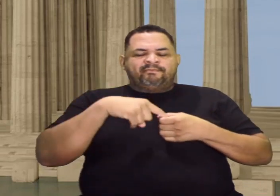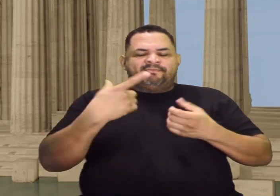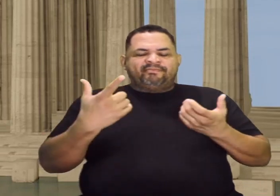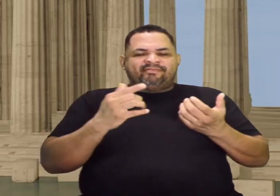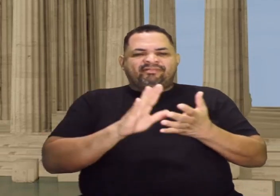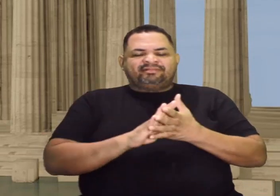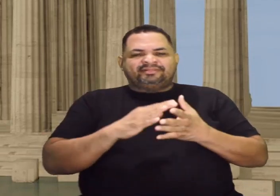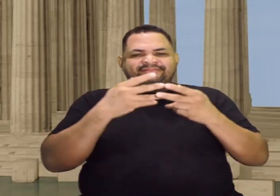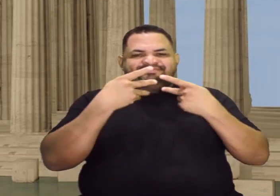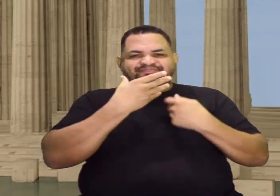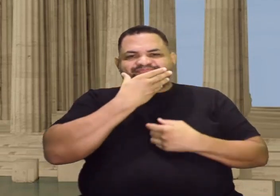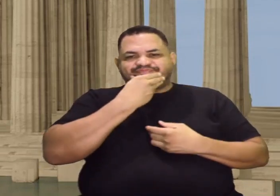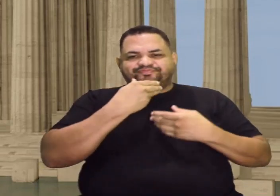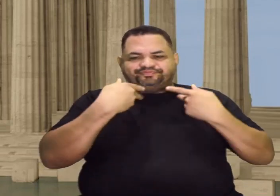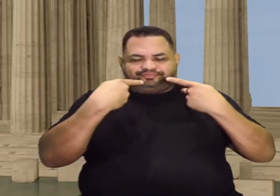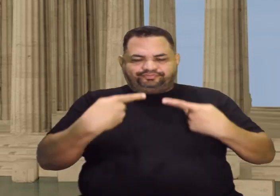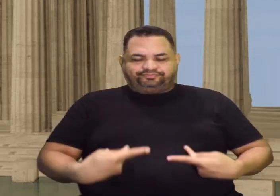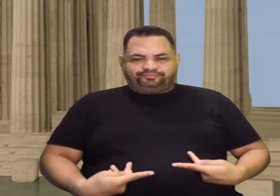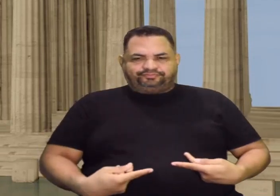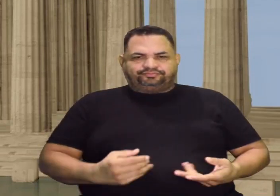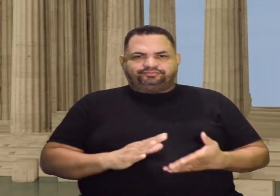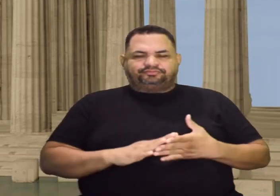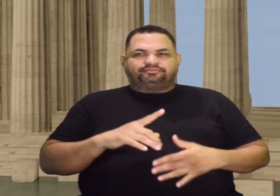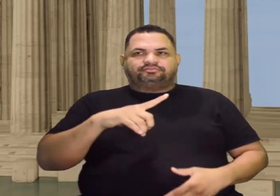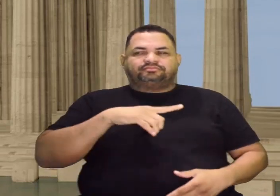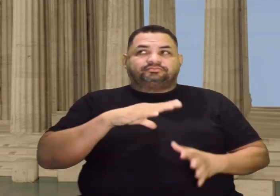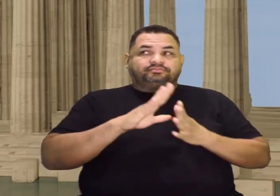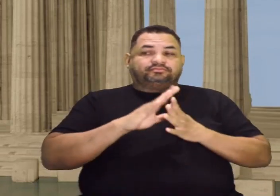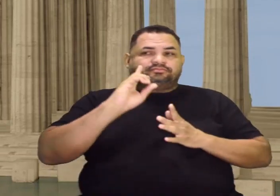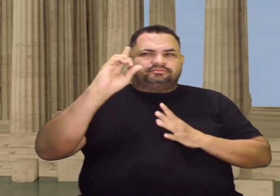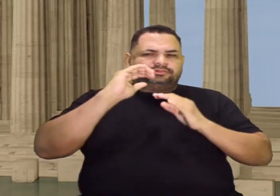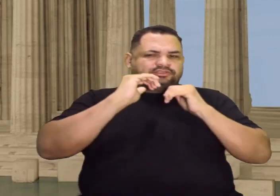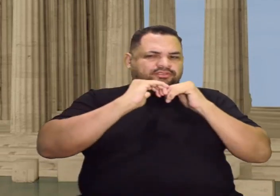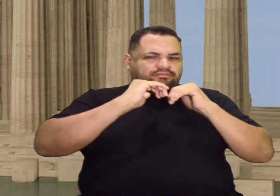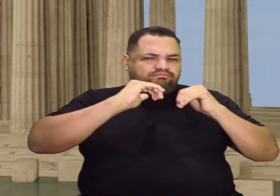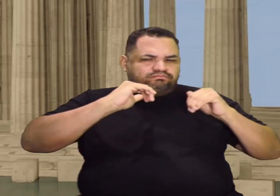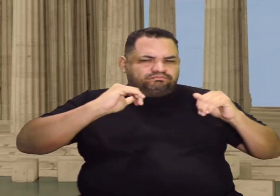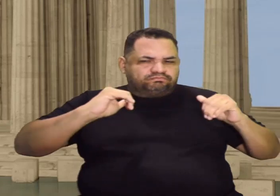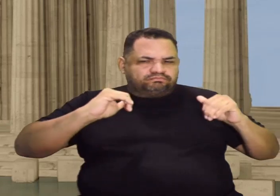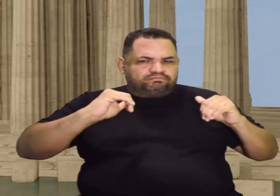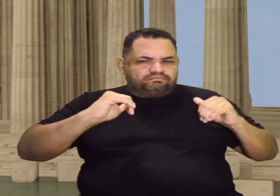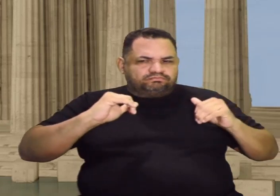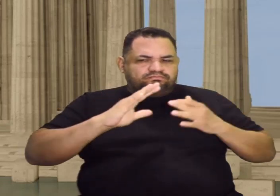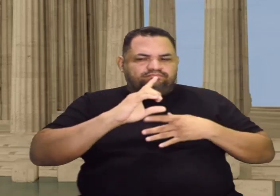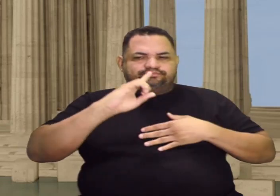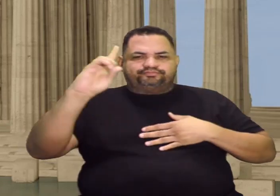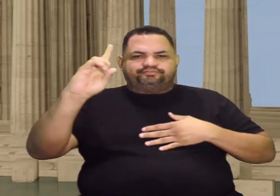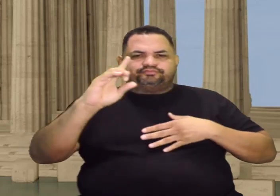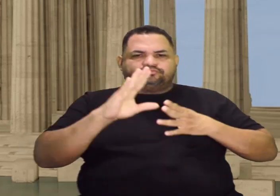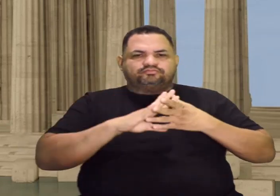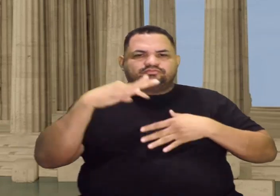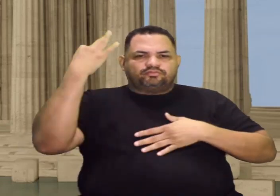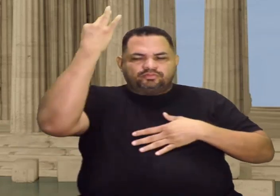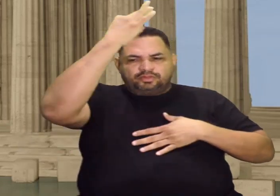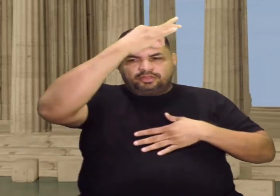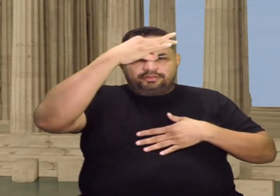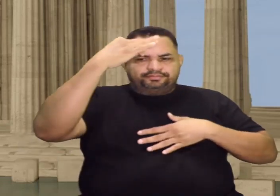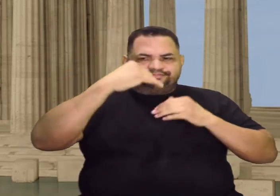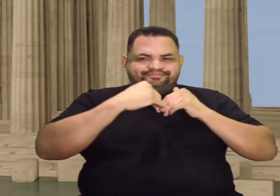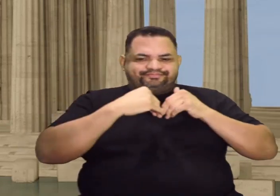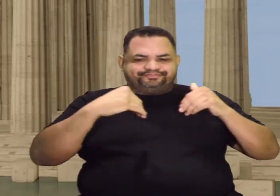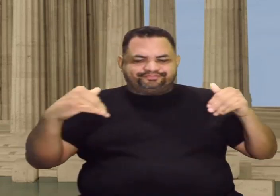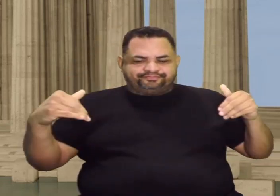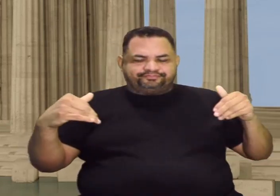homem, tudo. A figura divina já ficou mais no canto. As coisas espirituais separadas